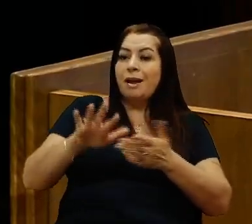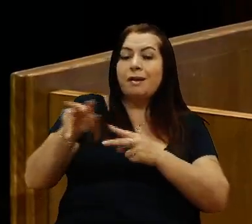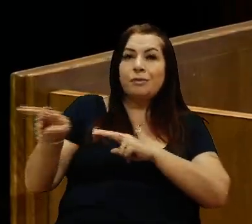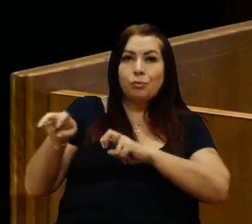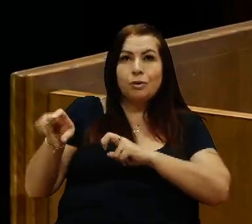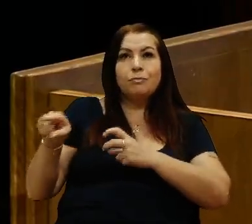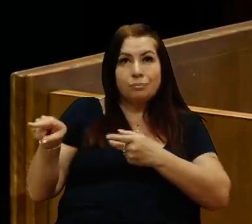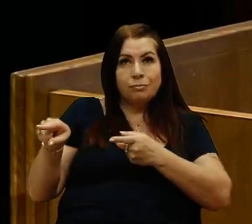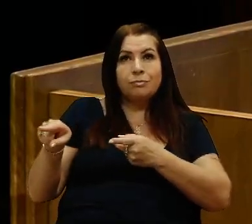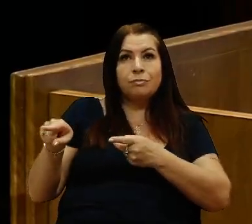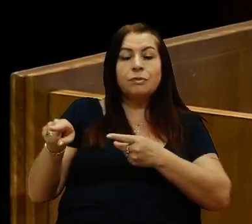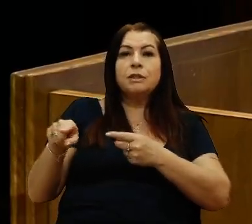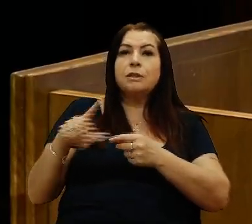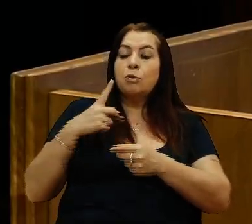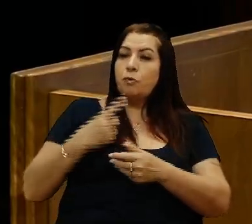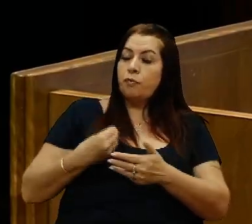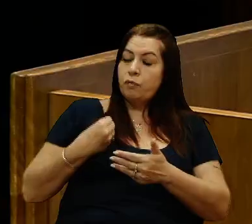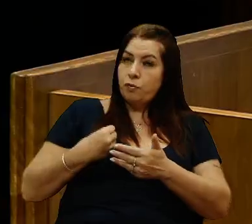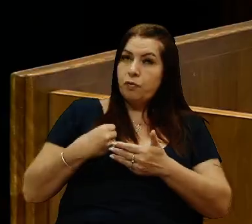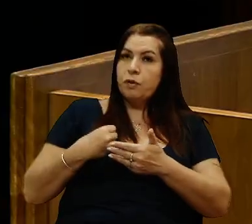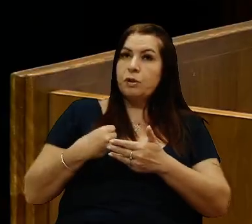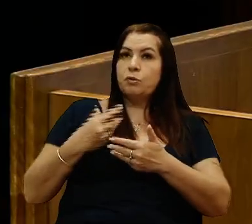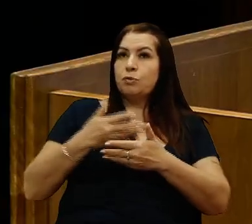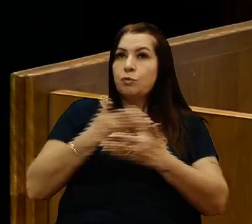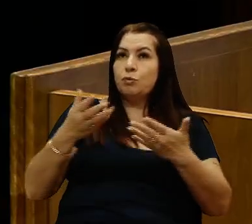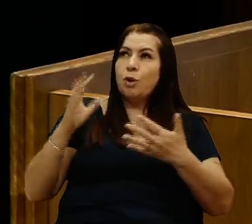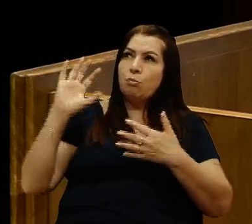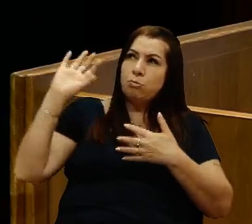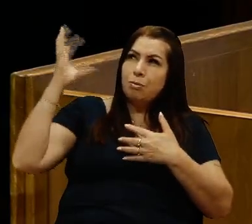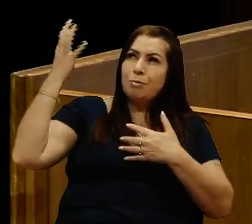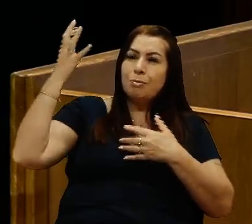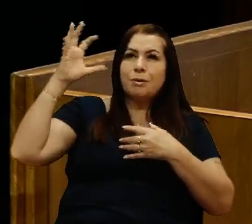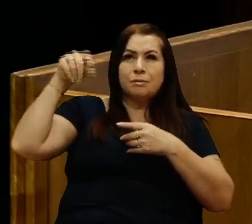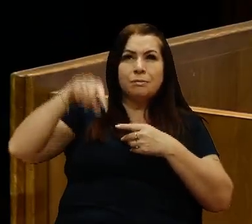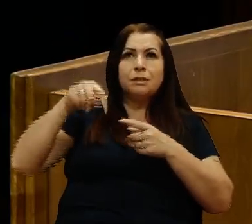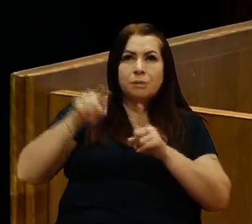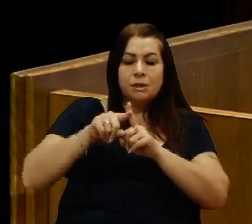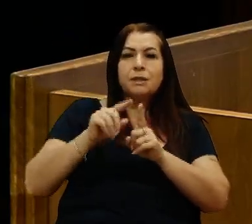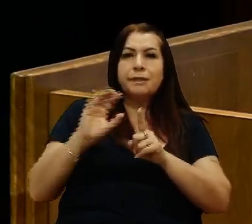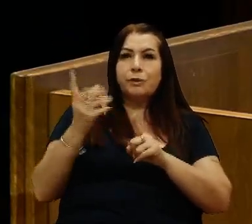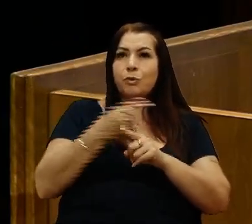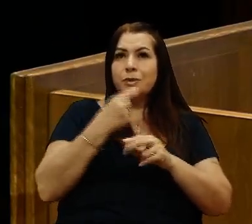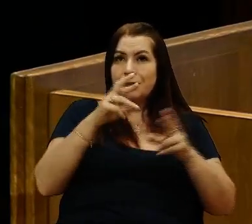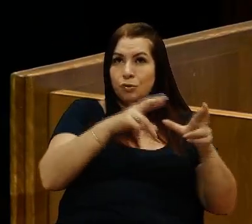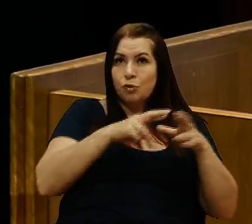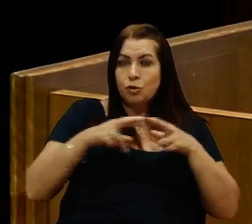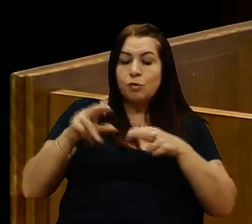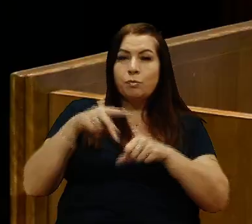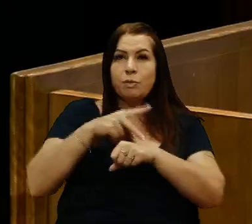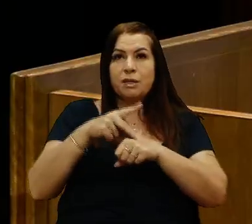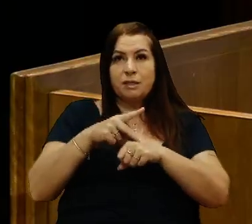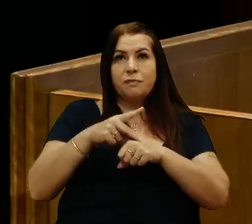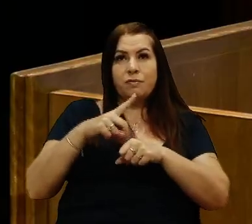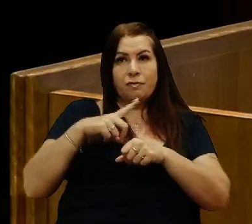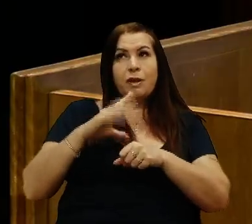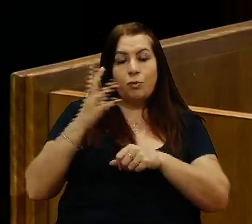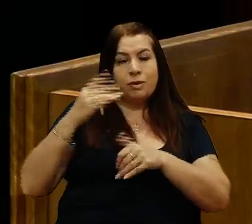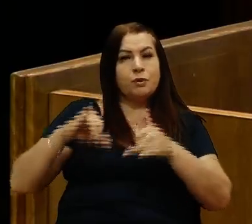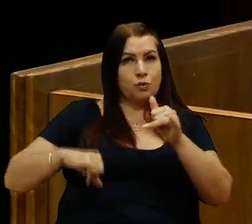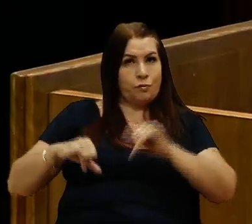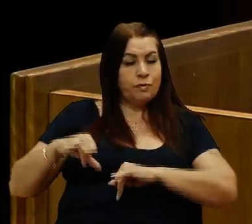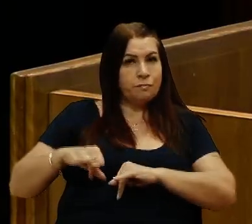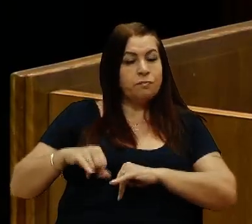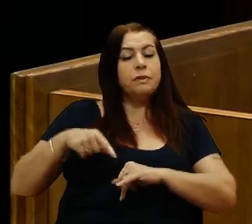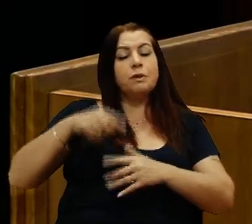continuar sobrevivendo diante das catástrofes climáticas que a nossa região e o nosso país vem sofrendo. Então eu acredito que